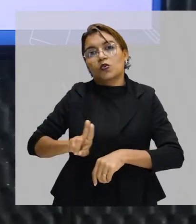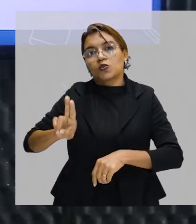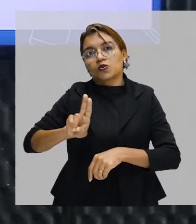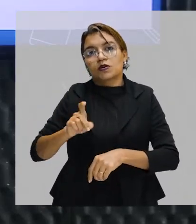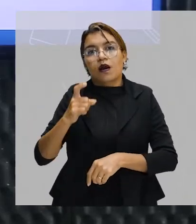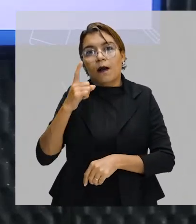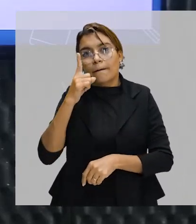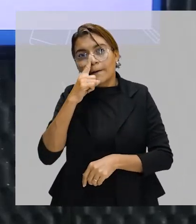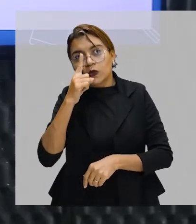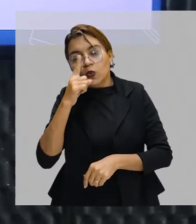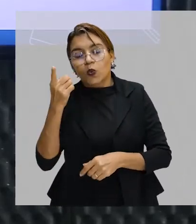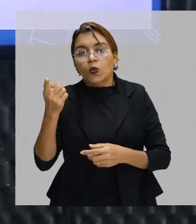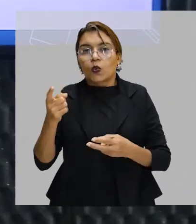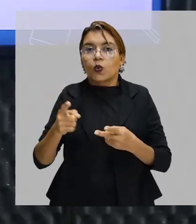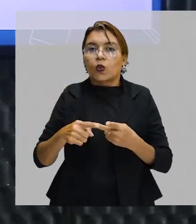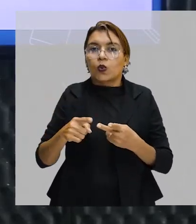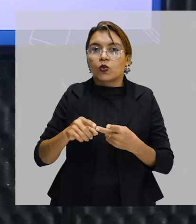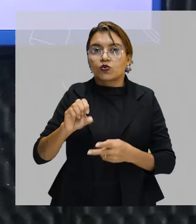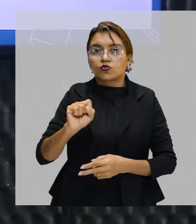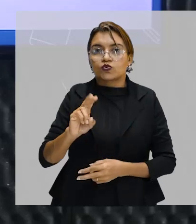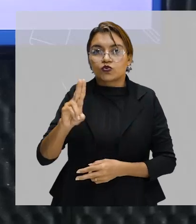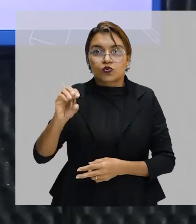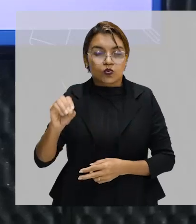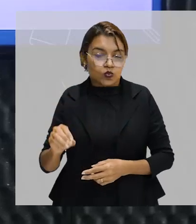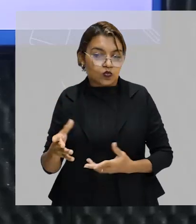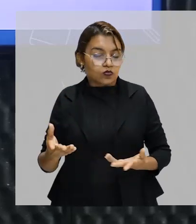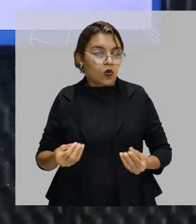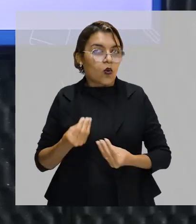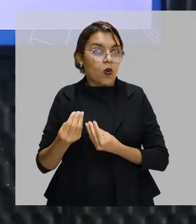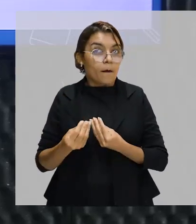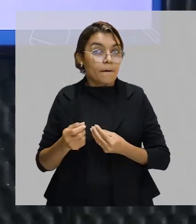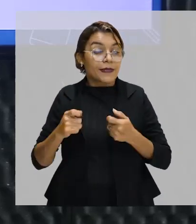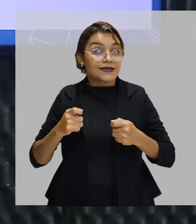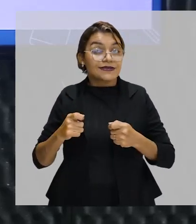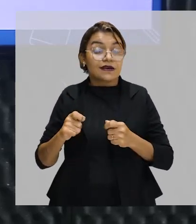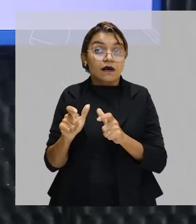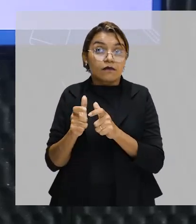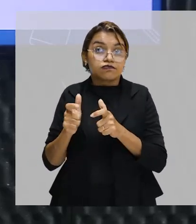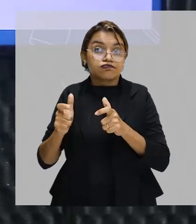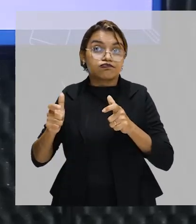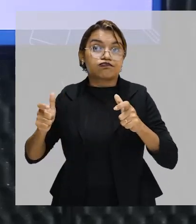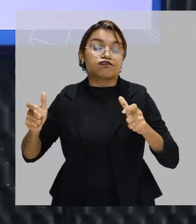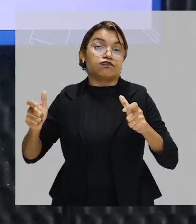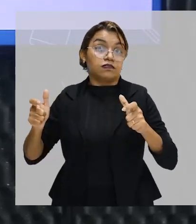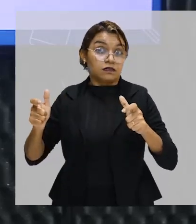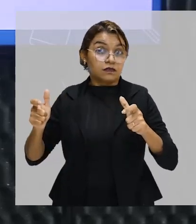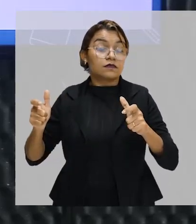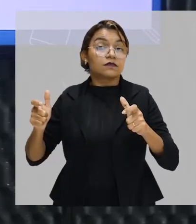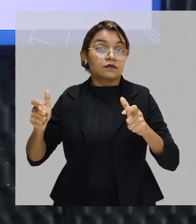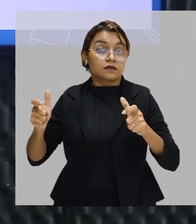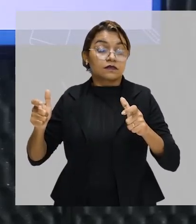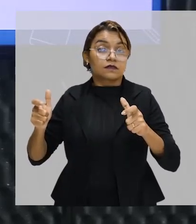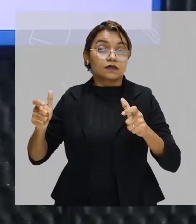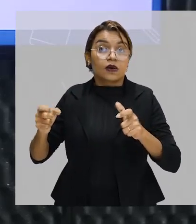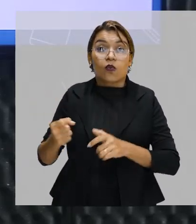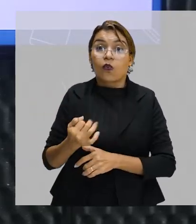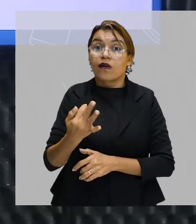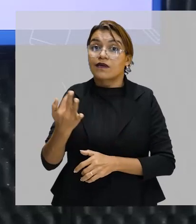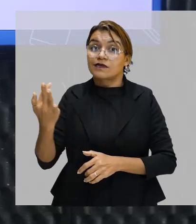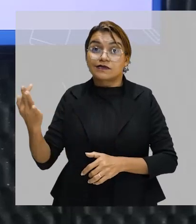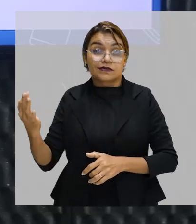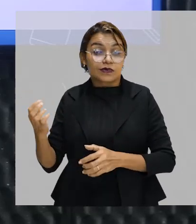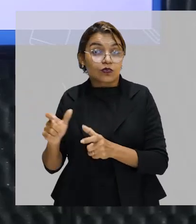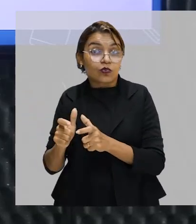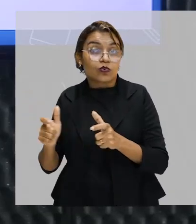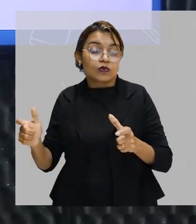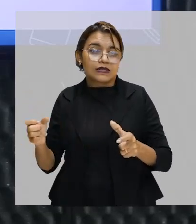nos sucos. Ok, mas precisaríamos de uma quantidade muito grande, certo? Então, nós temos, se você for no supermercado, você